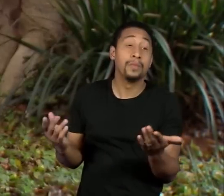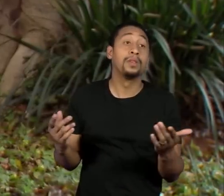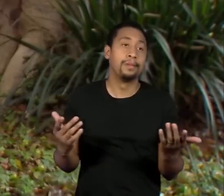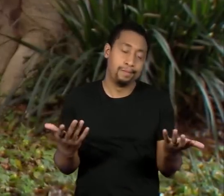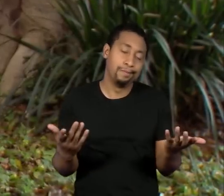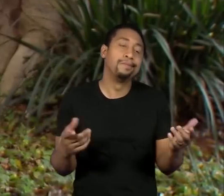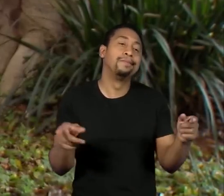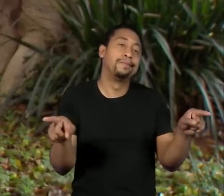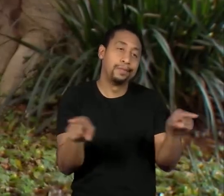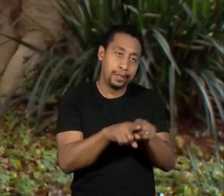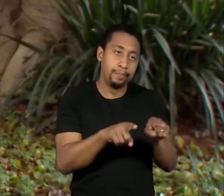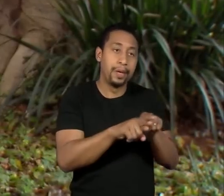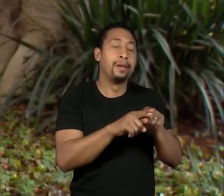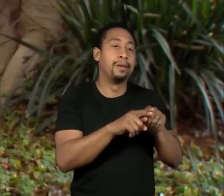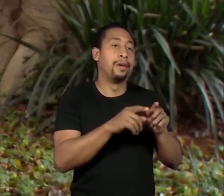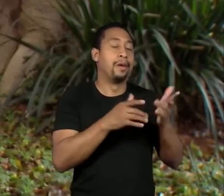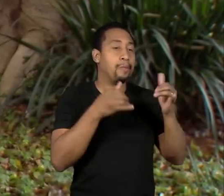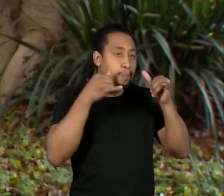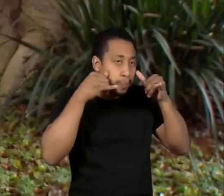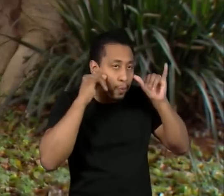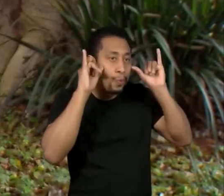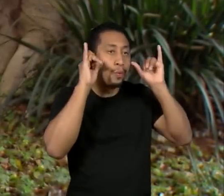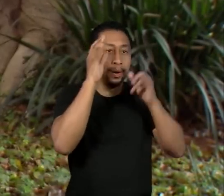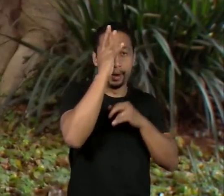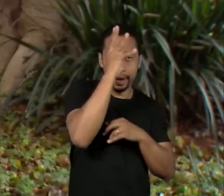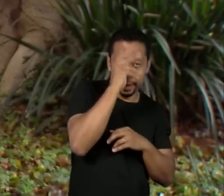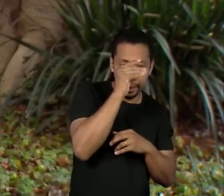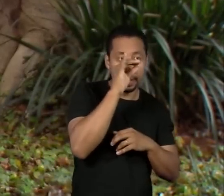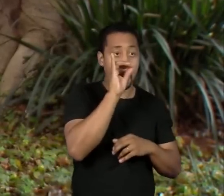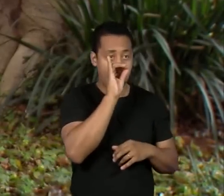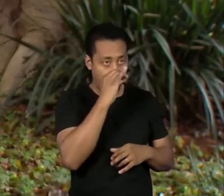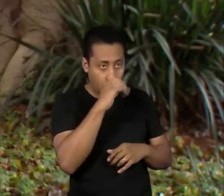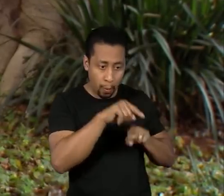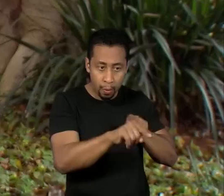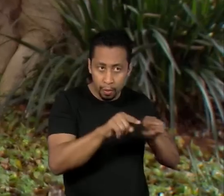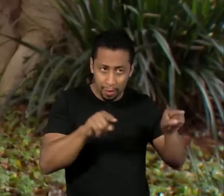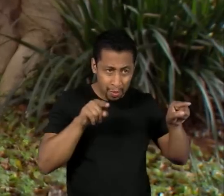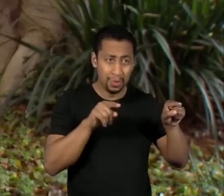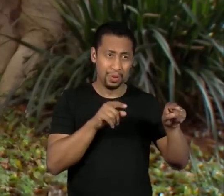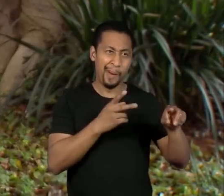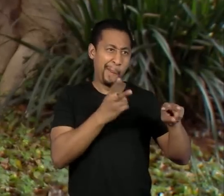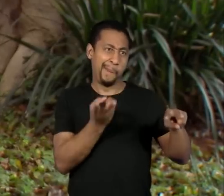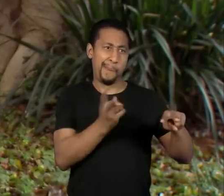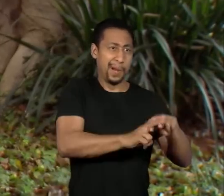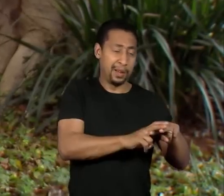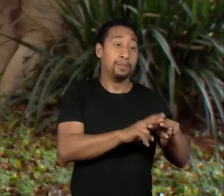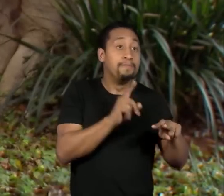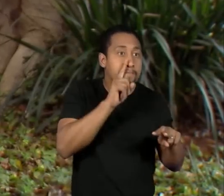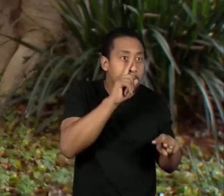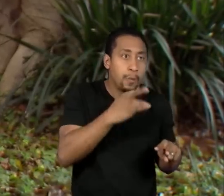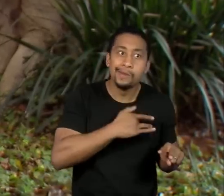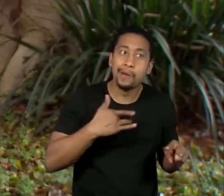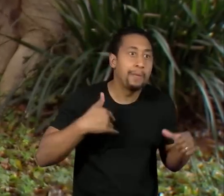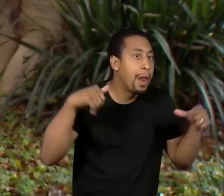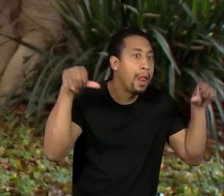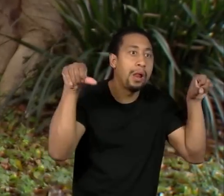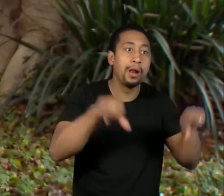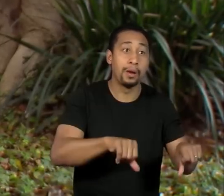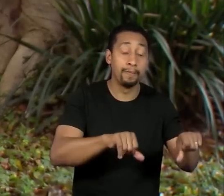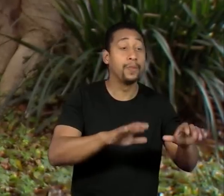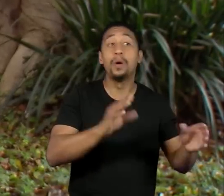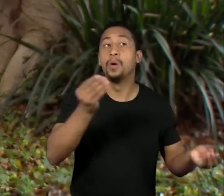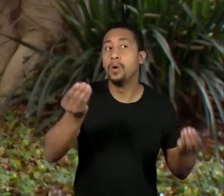enfim, em confinamento. E aí o primeiro passo a gente identificou algumas fazendas, que eram fazendas que a gente conseguiu, via imagem de satélite,